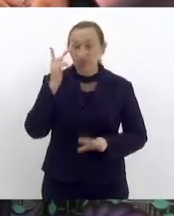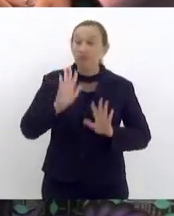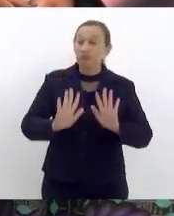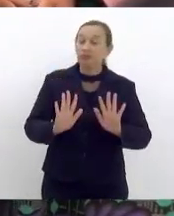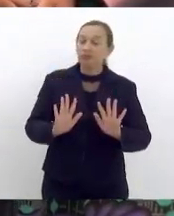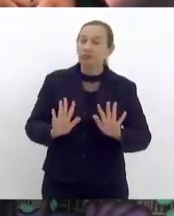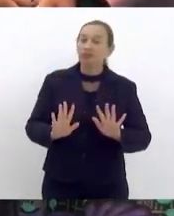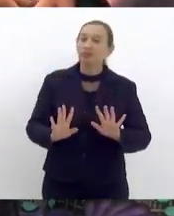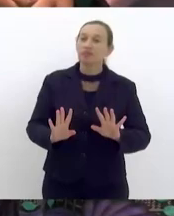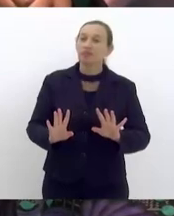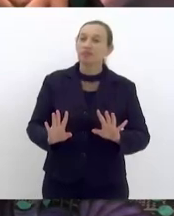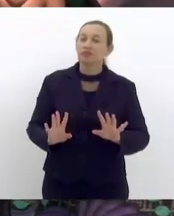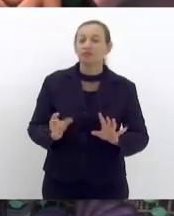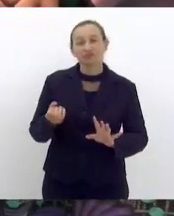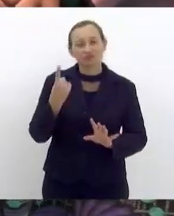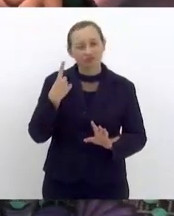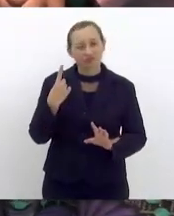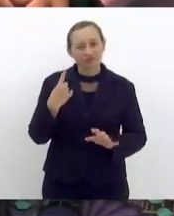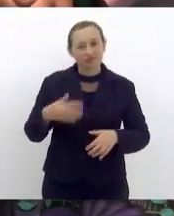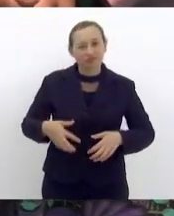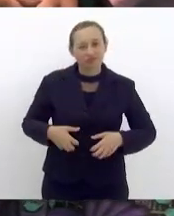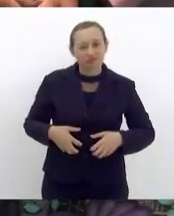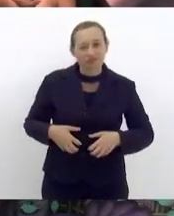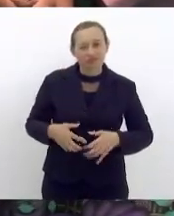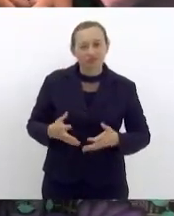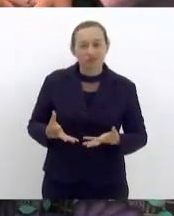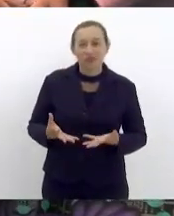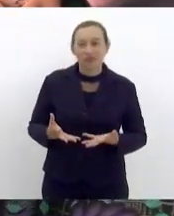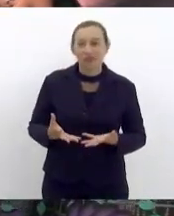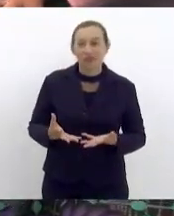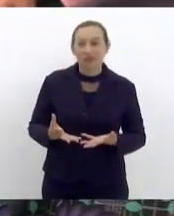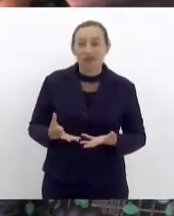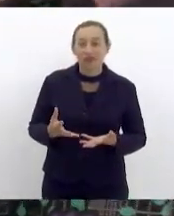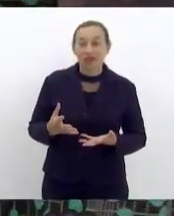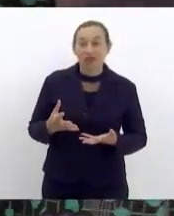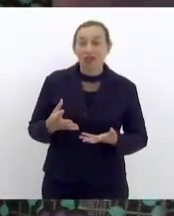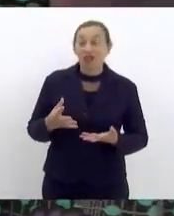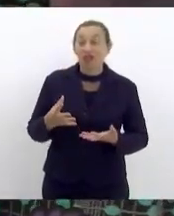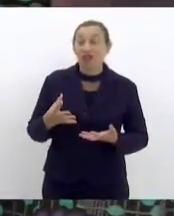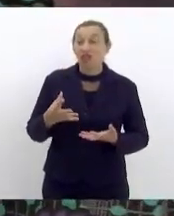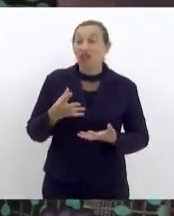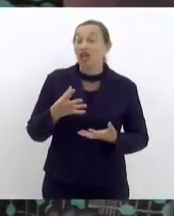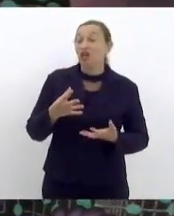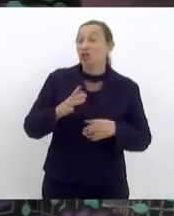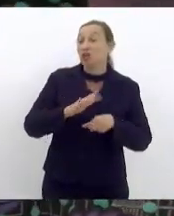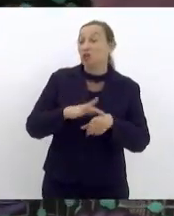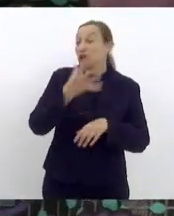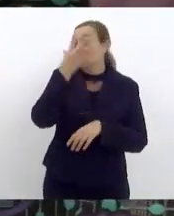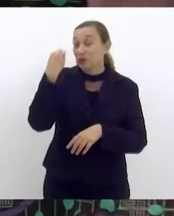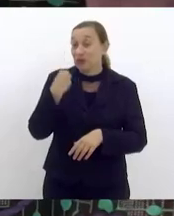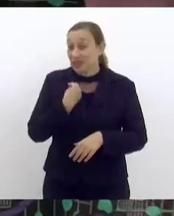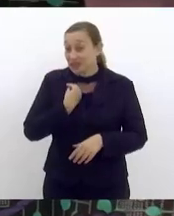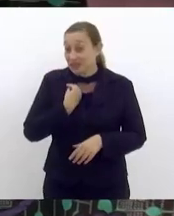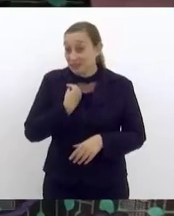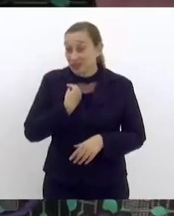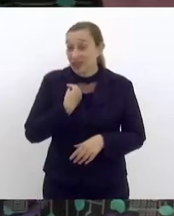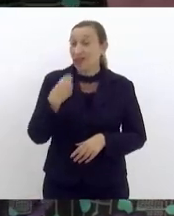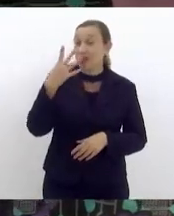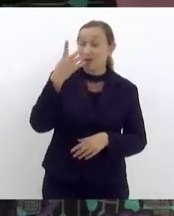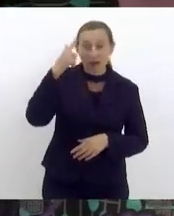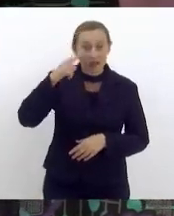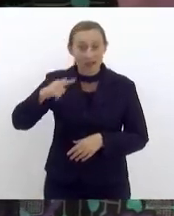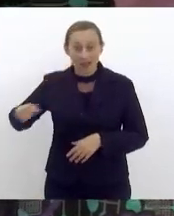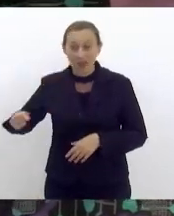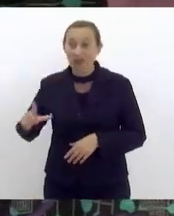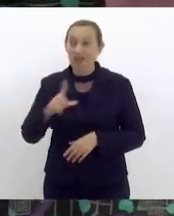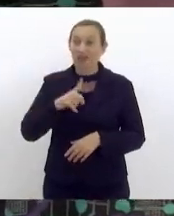no mínimo estranho e da coceira da síndrome de abstinência você vê que em quatro semanas